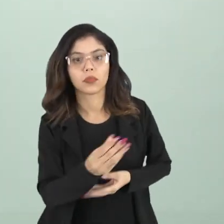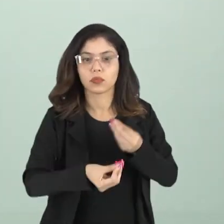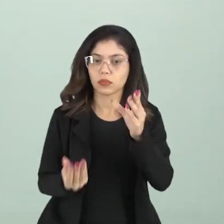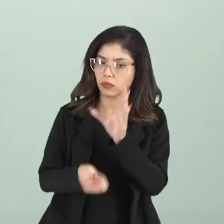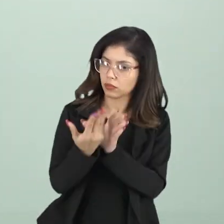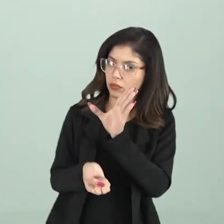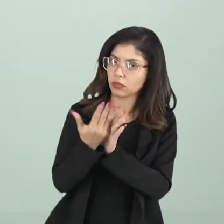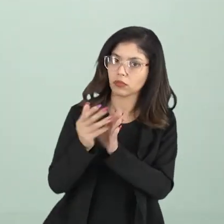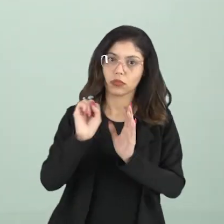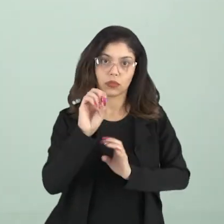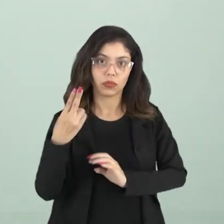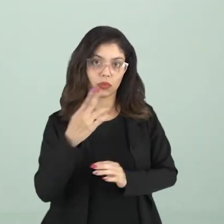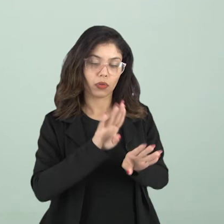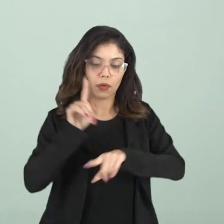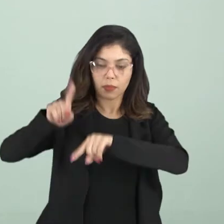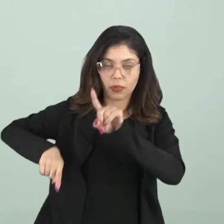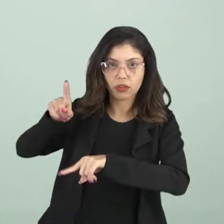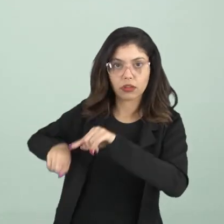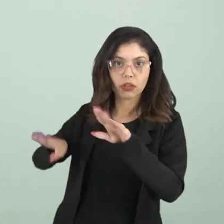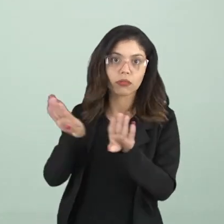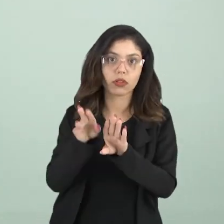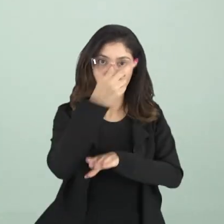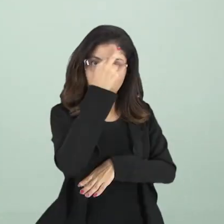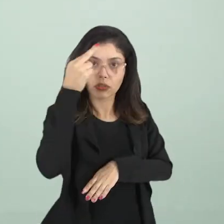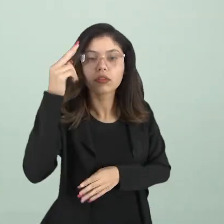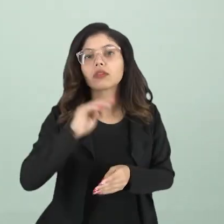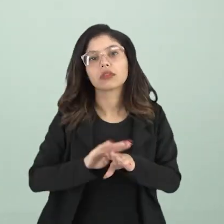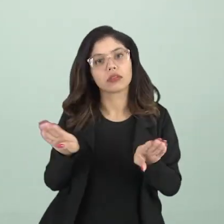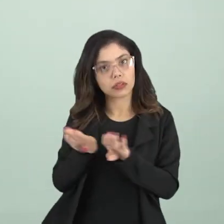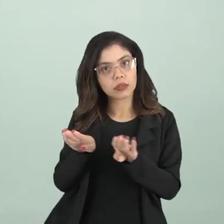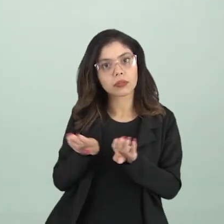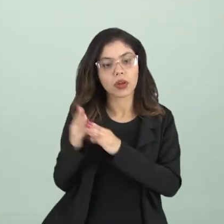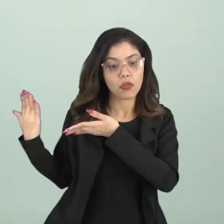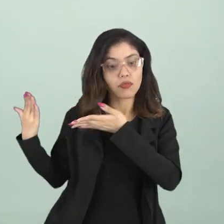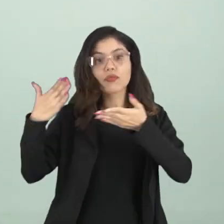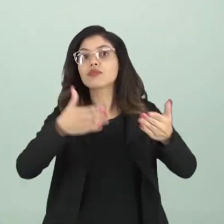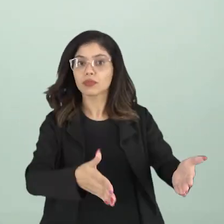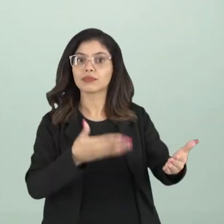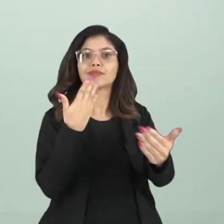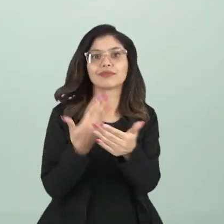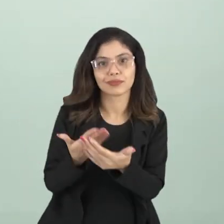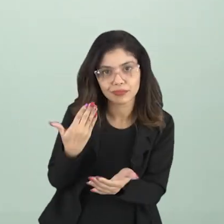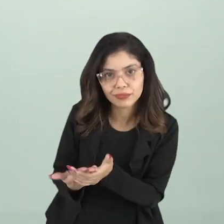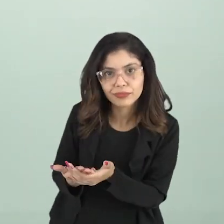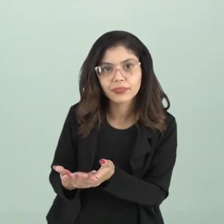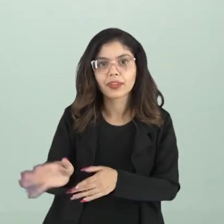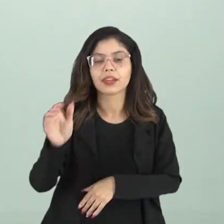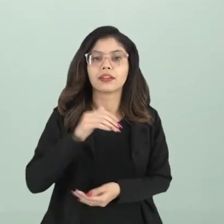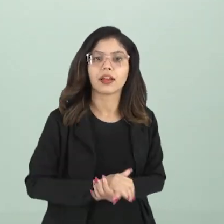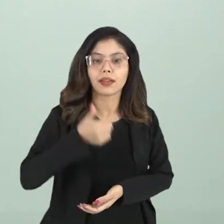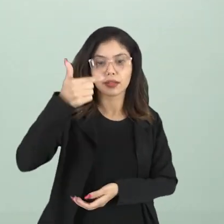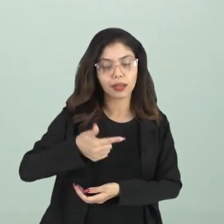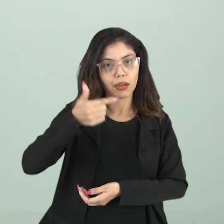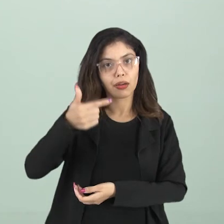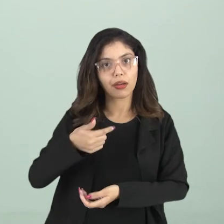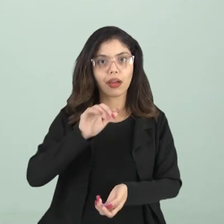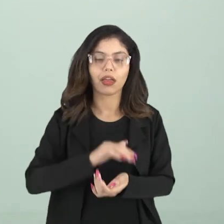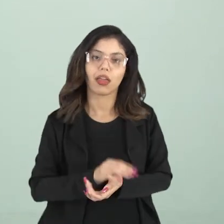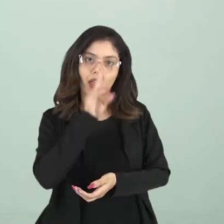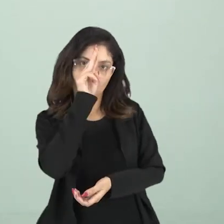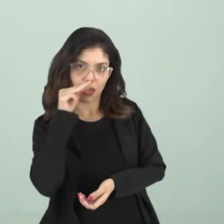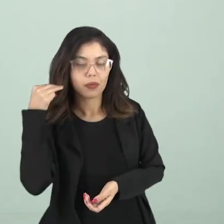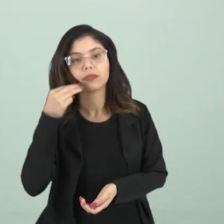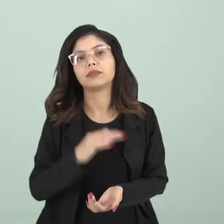de produção ou materialismo histórico é o objeto de estudo segundo a concepção de Karl